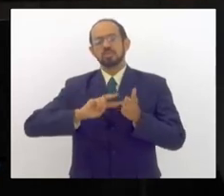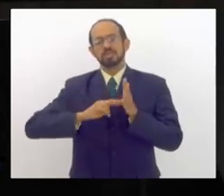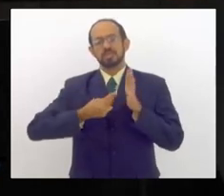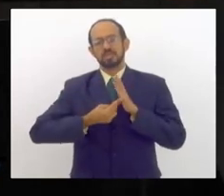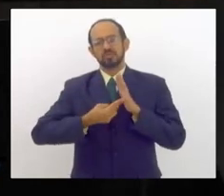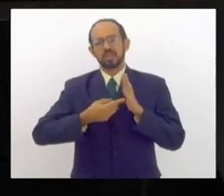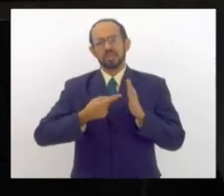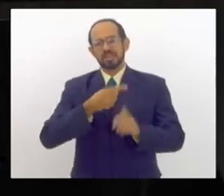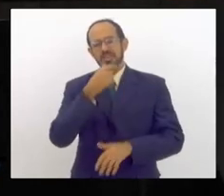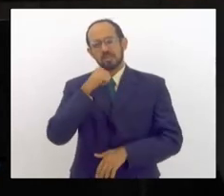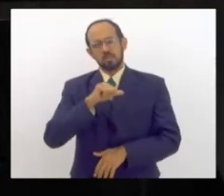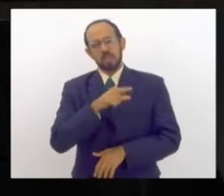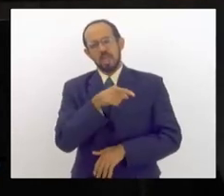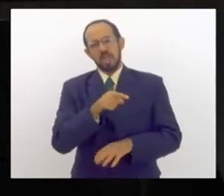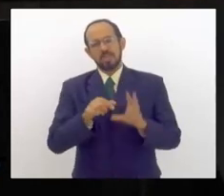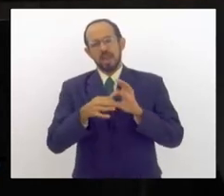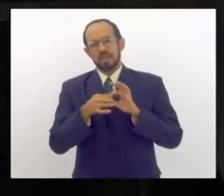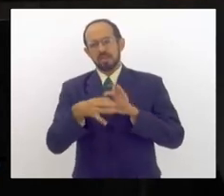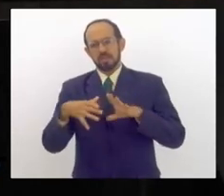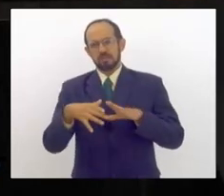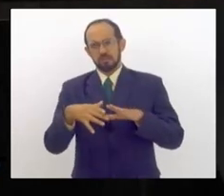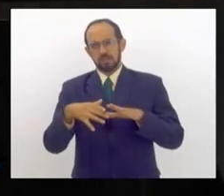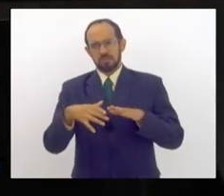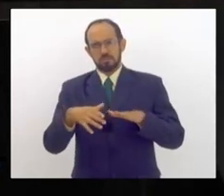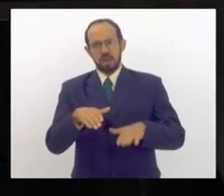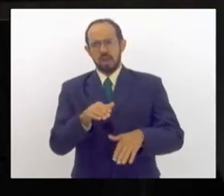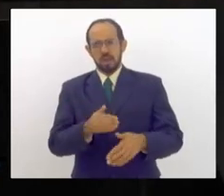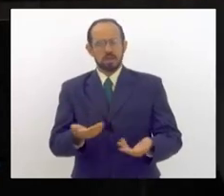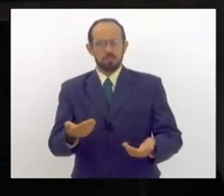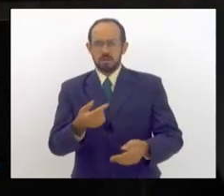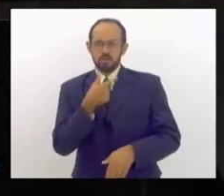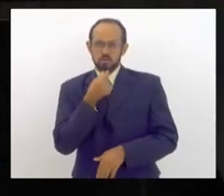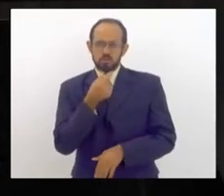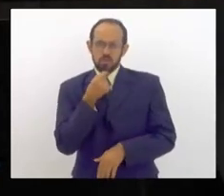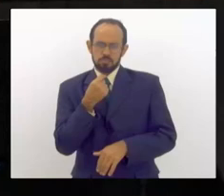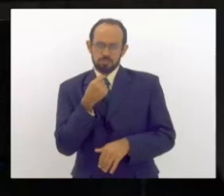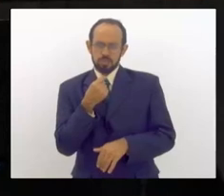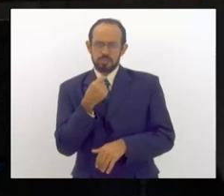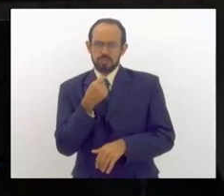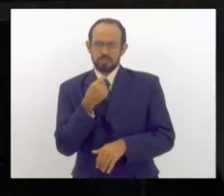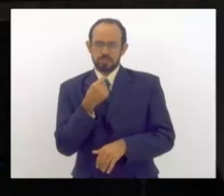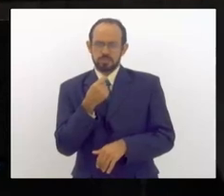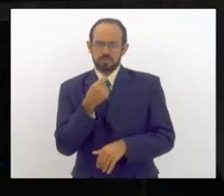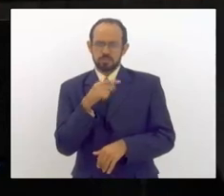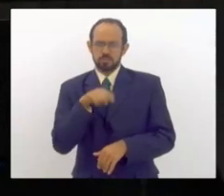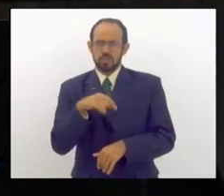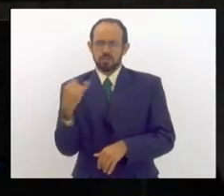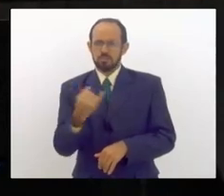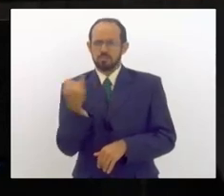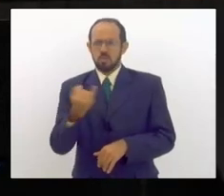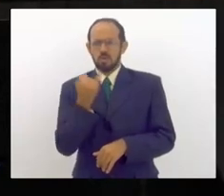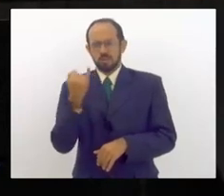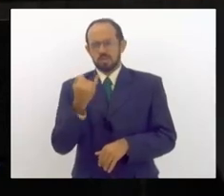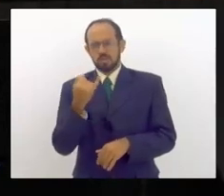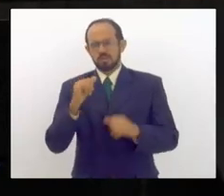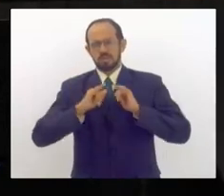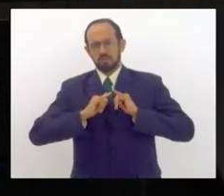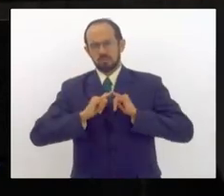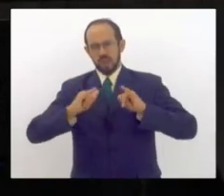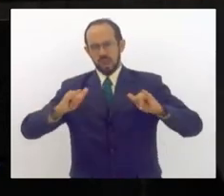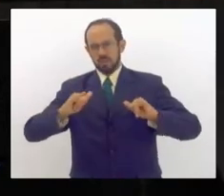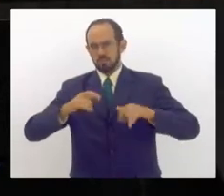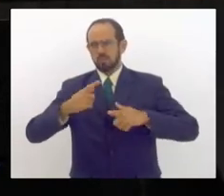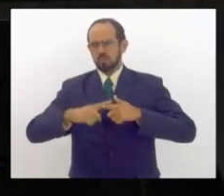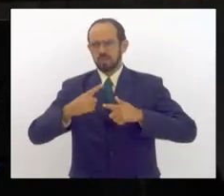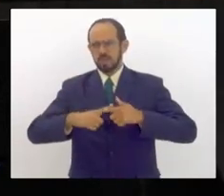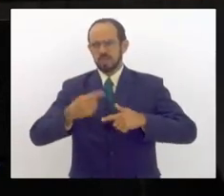está disponível ao bel prazer dos homens. É fundamental trazer esse debate, porque se